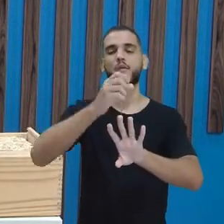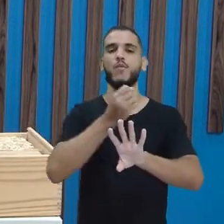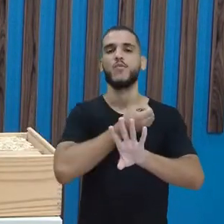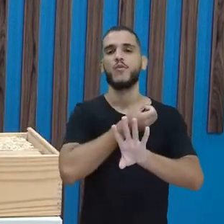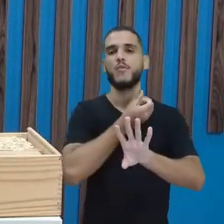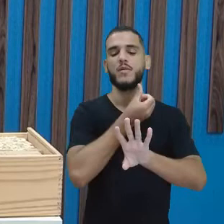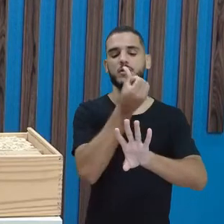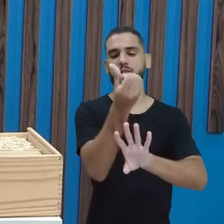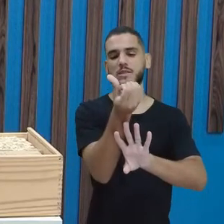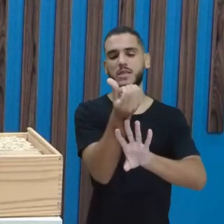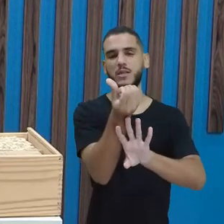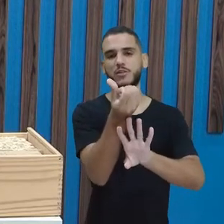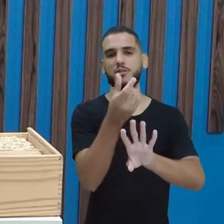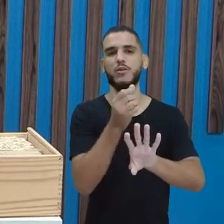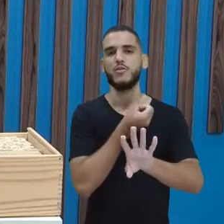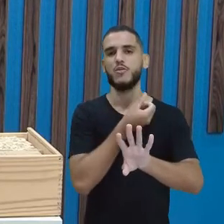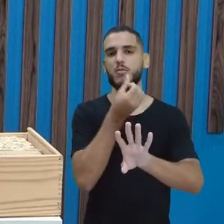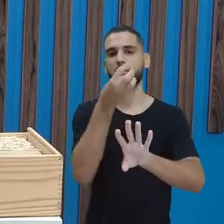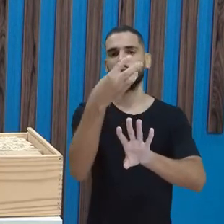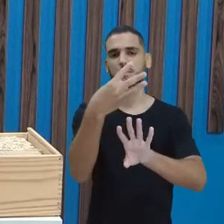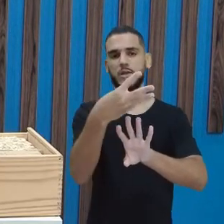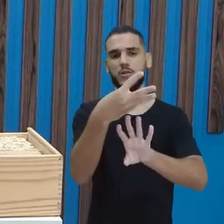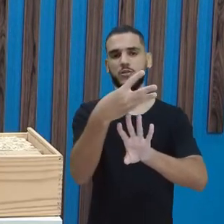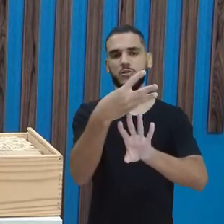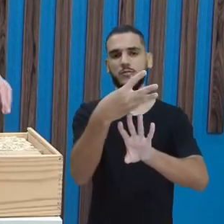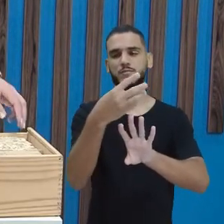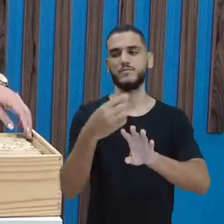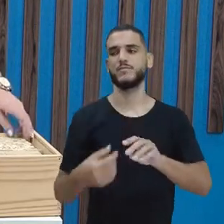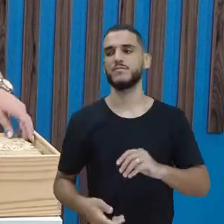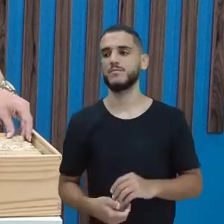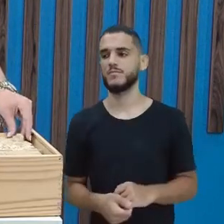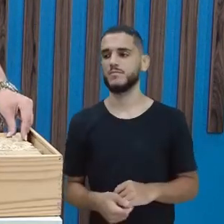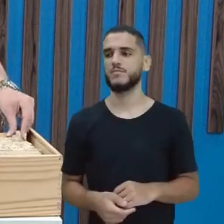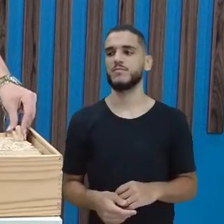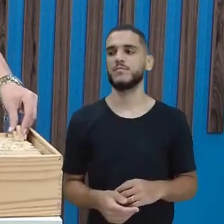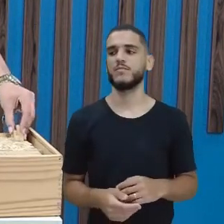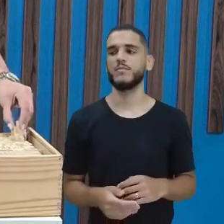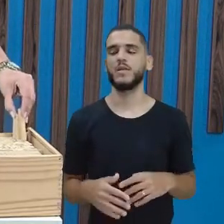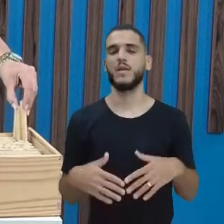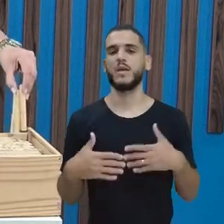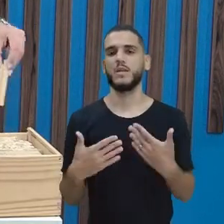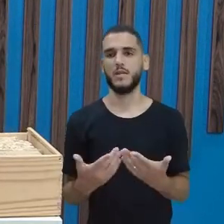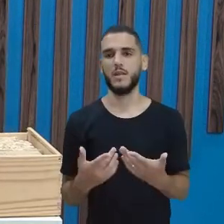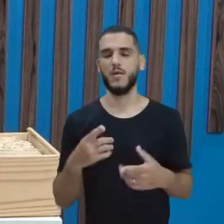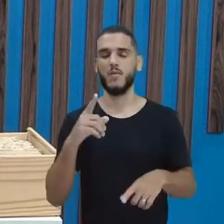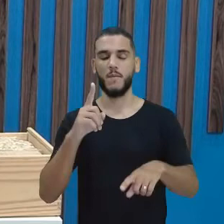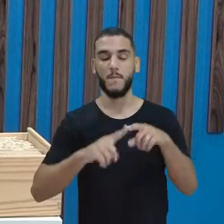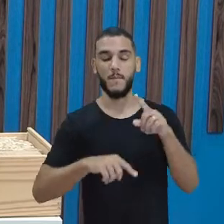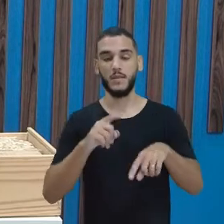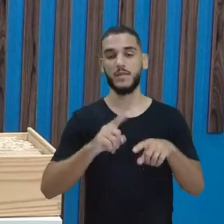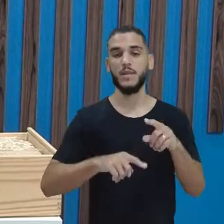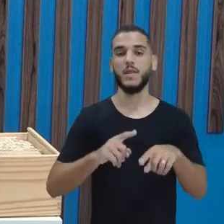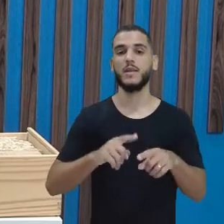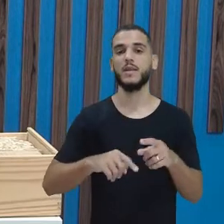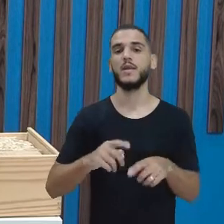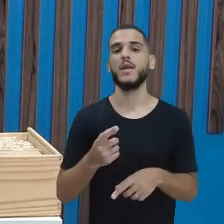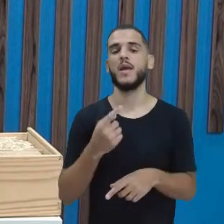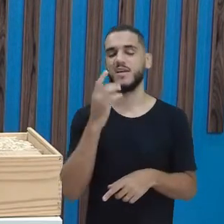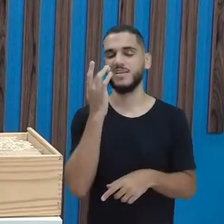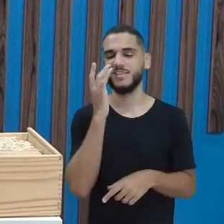e no caso, o 3, tá certo? Aí nós vamos aqui bem rapidinho para o material dourado, né? No